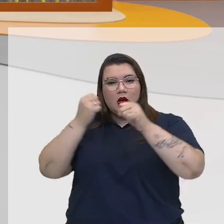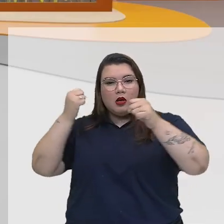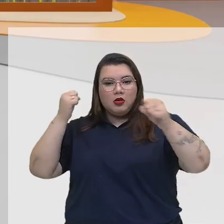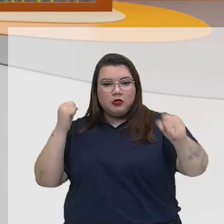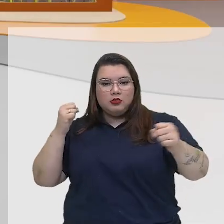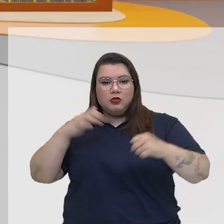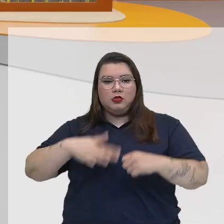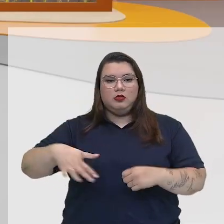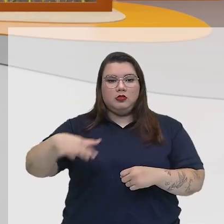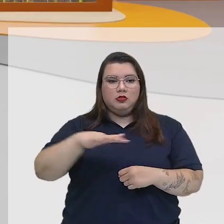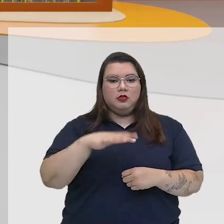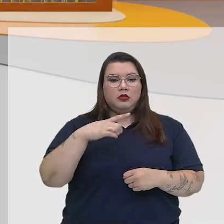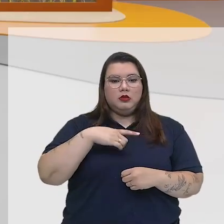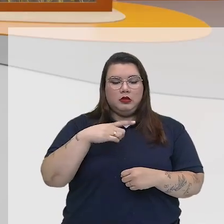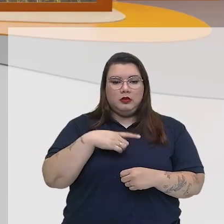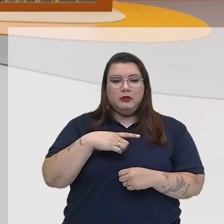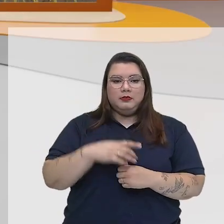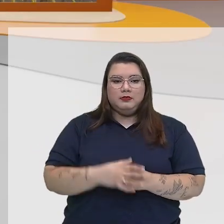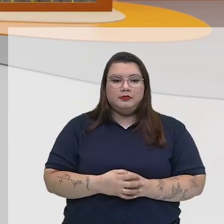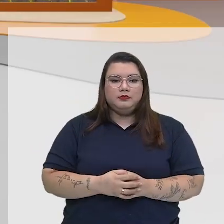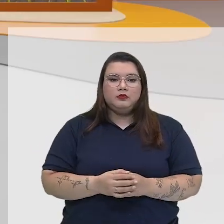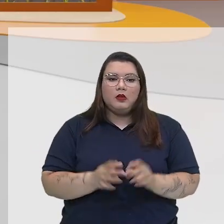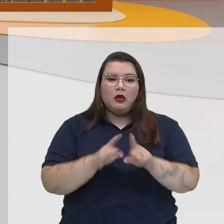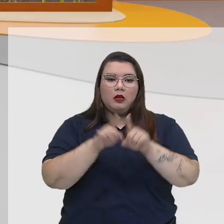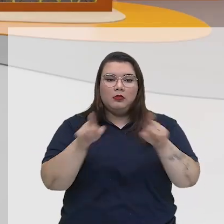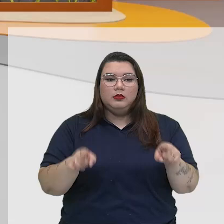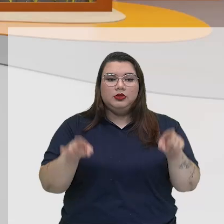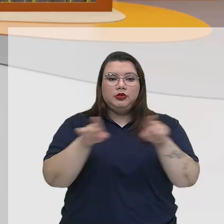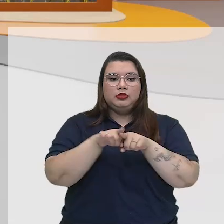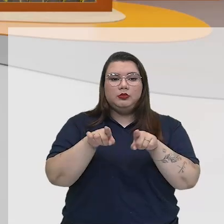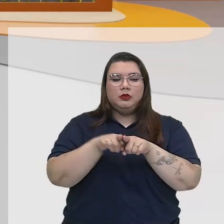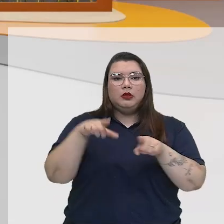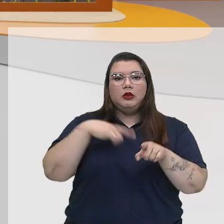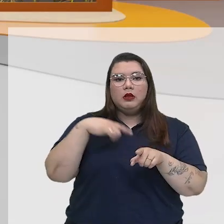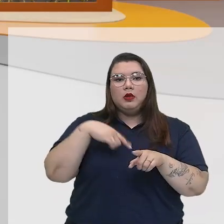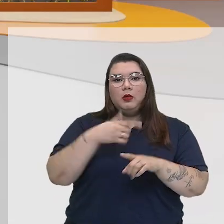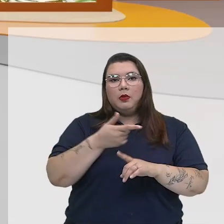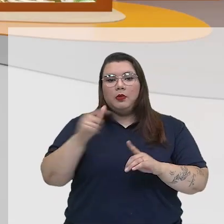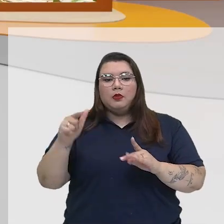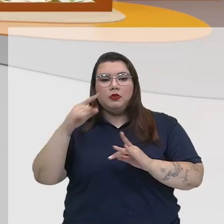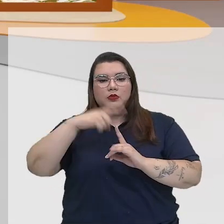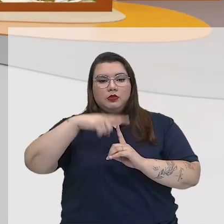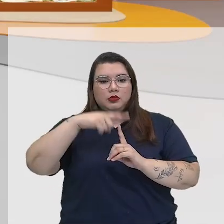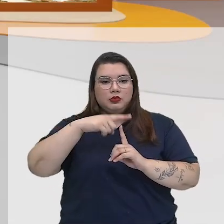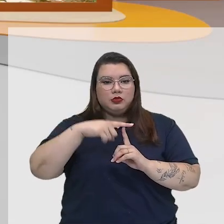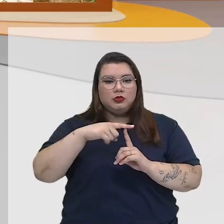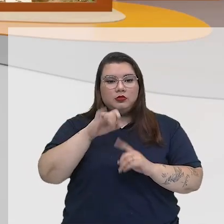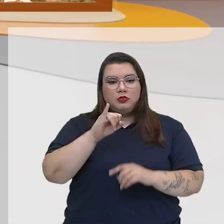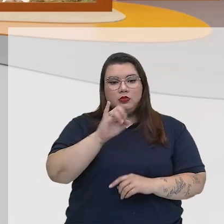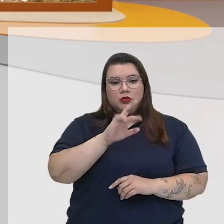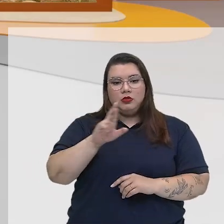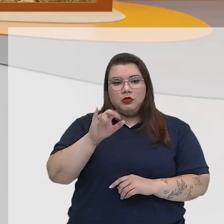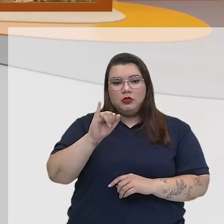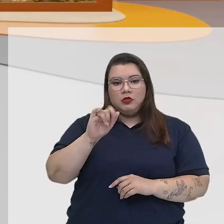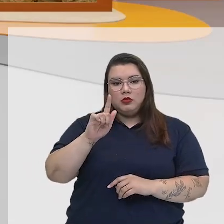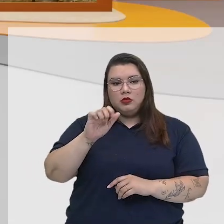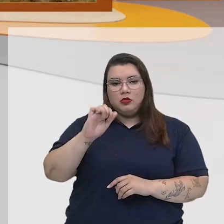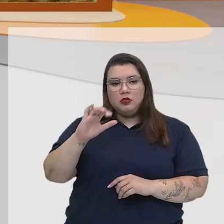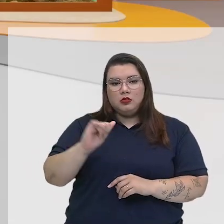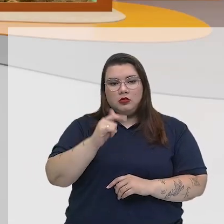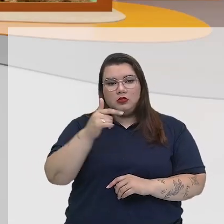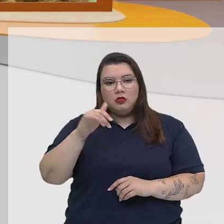acaba sendo bem maior. Mas também teremos outros tipos de irrigação. Uma delas também vai